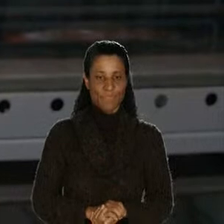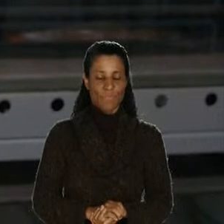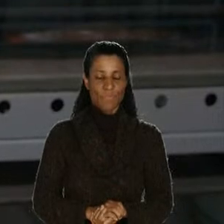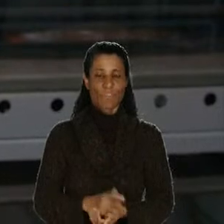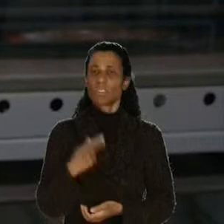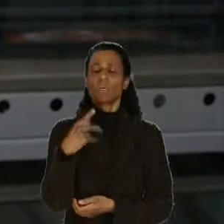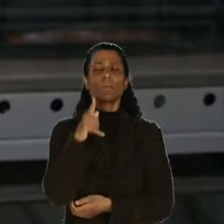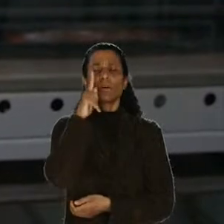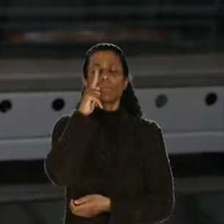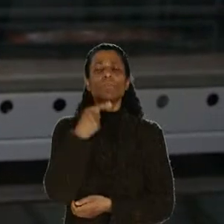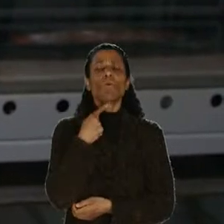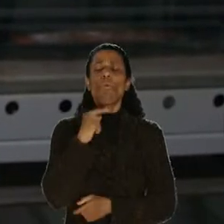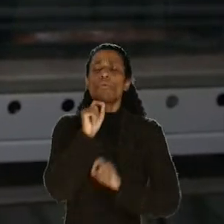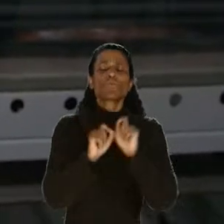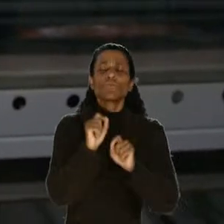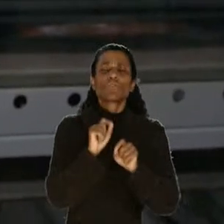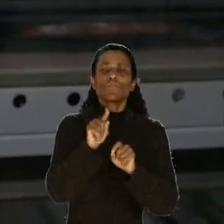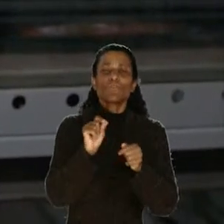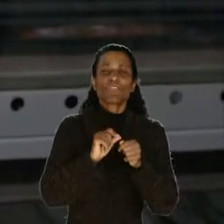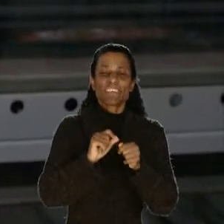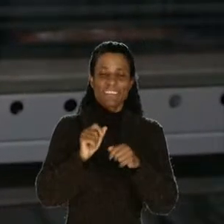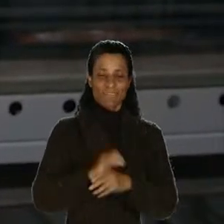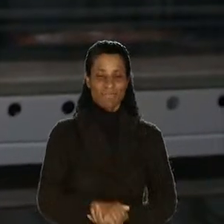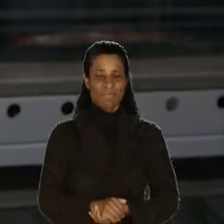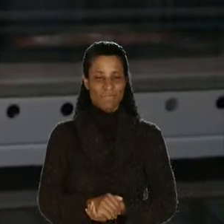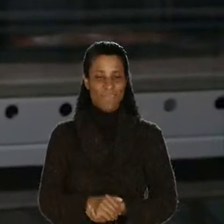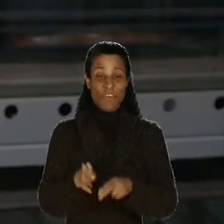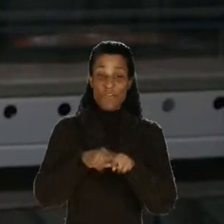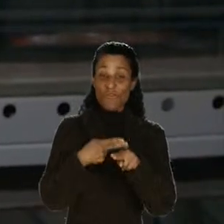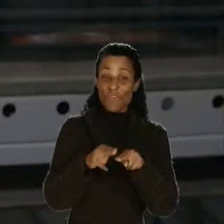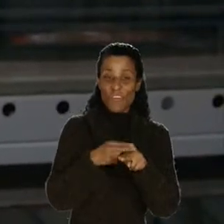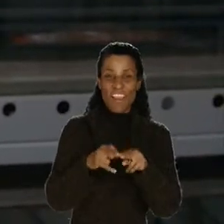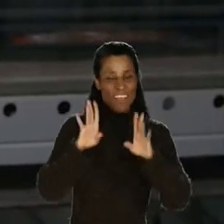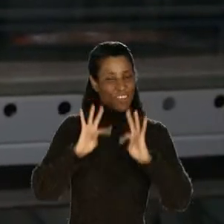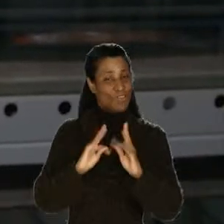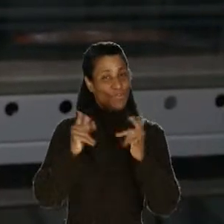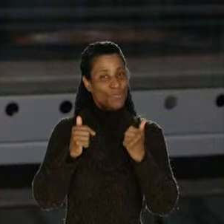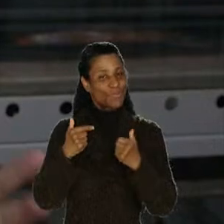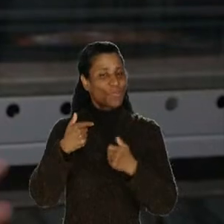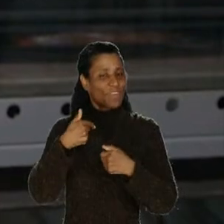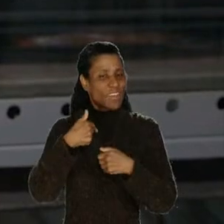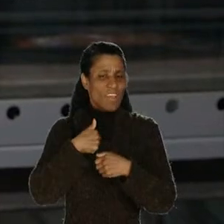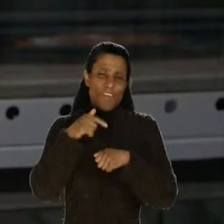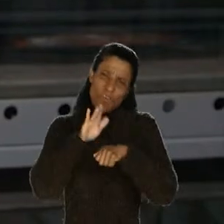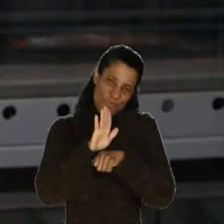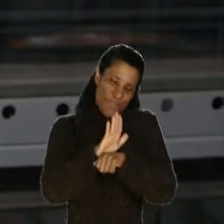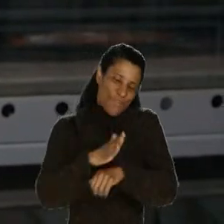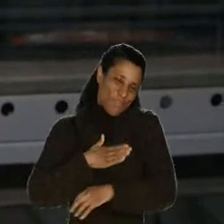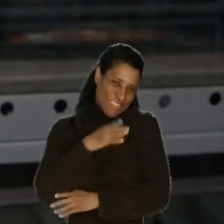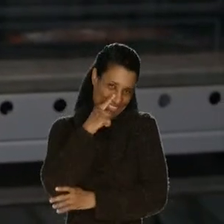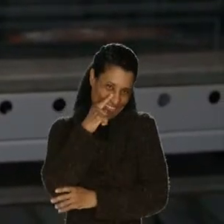E o que tua mãe mais gosta que tu faças? Chocolate. Bolo de chocolate. Tudo que ela faz. Tudo. Eu ajudo